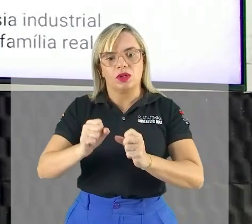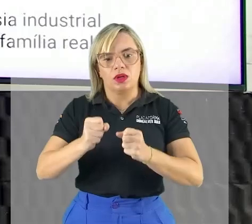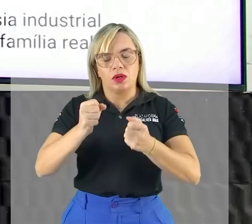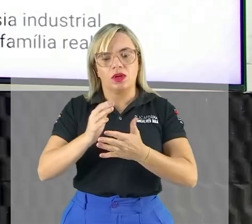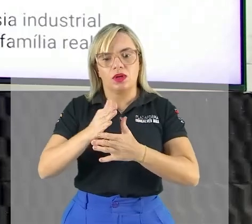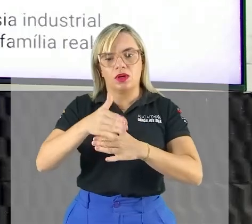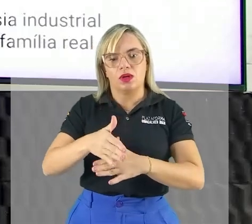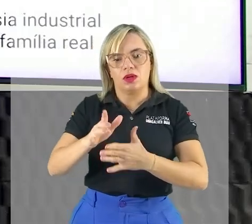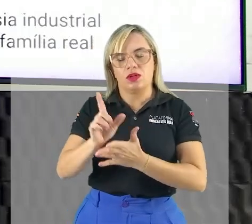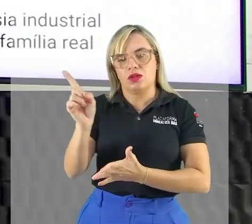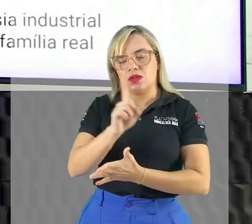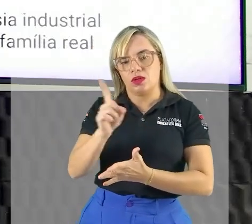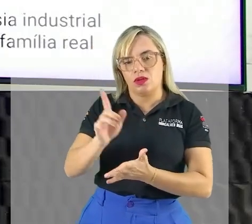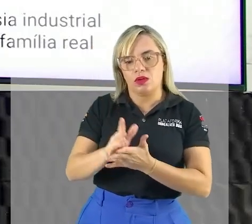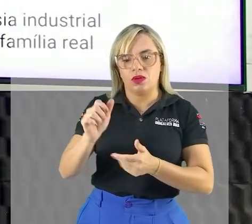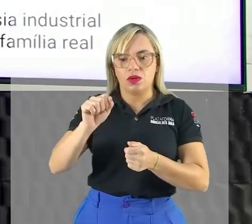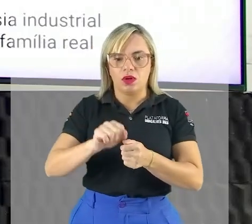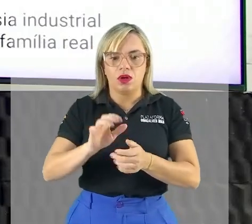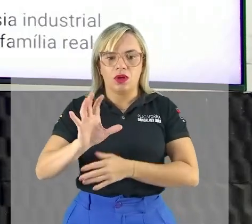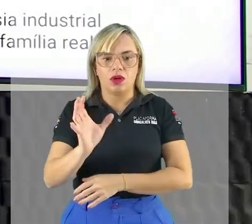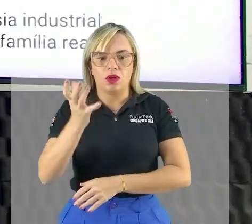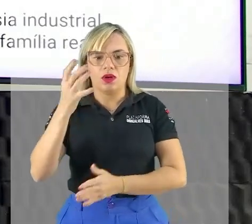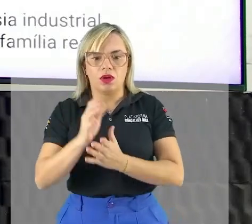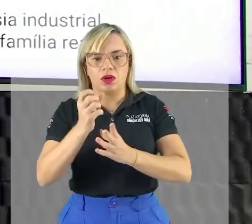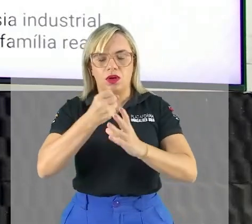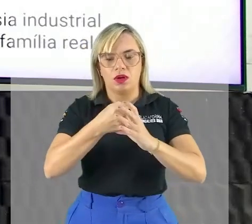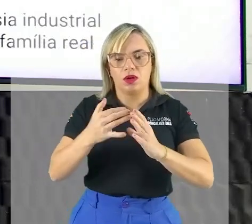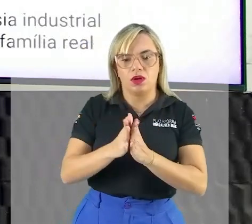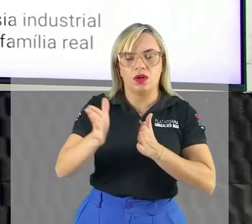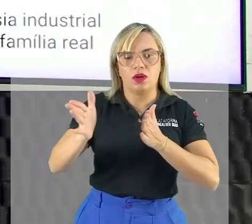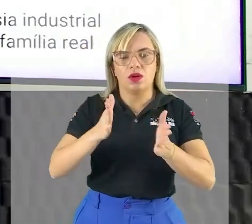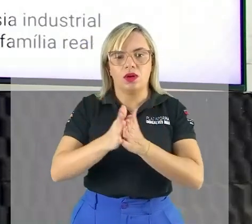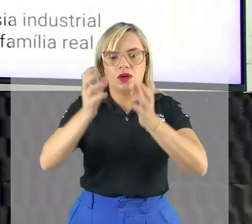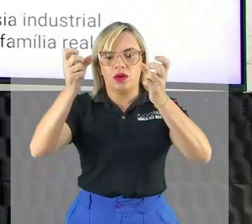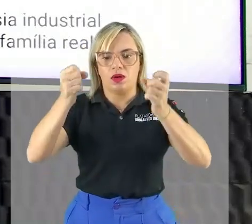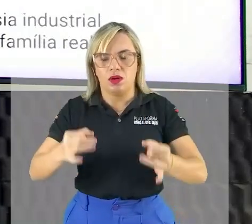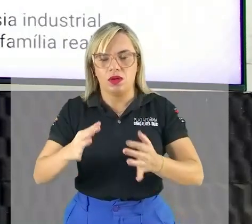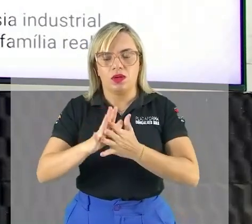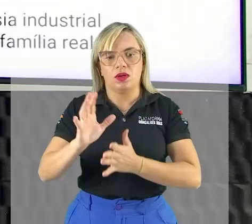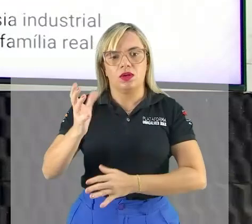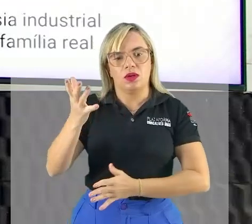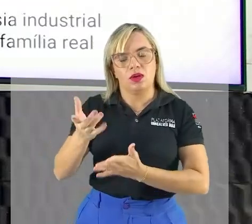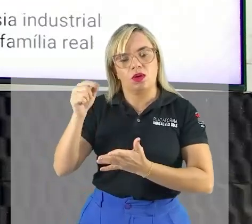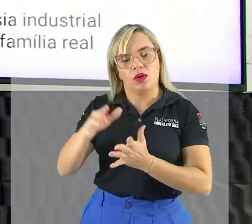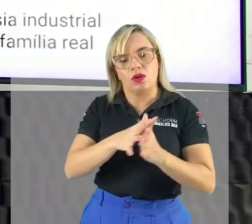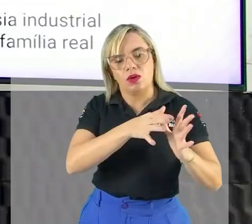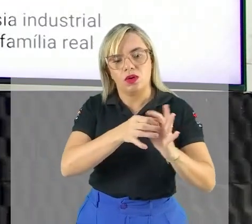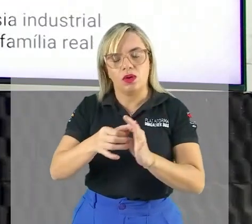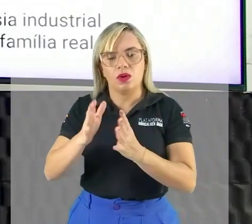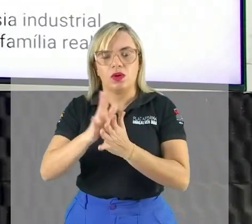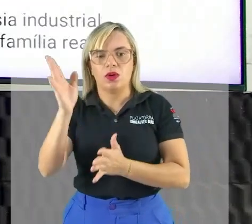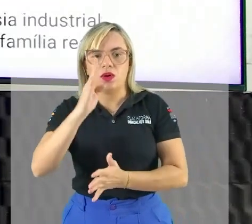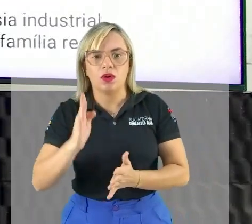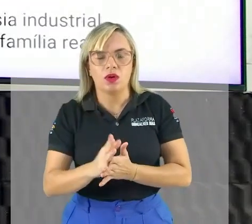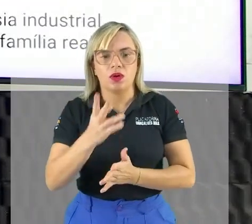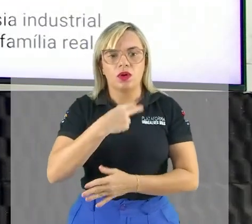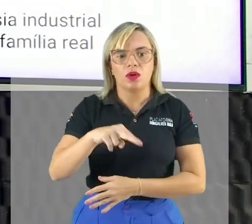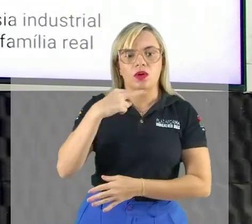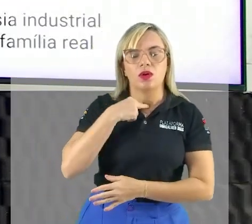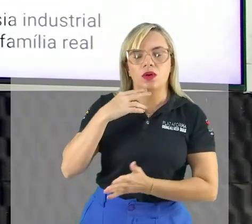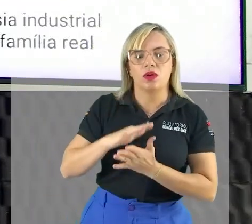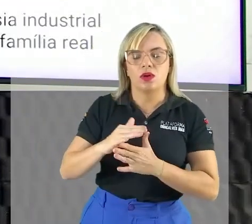concretizou que características desse período explicam esse fato E aí gente o seguinte o Brasil ele não poderia ter